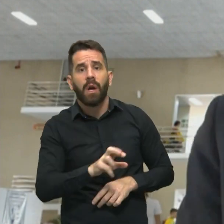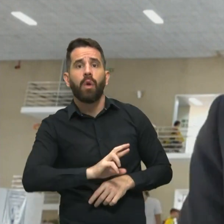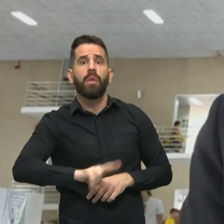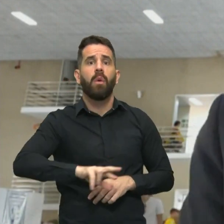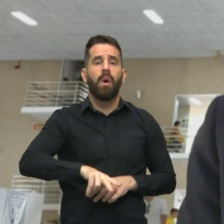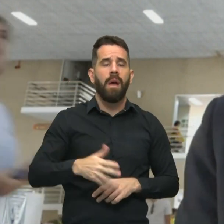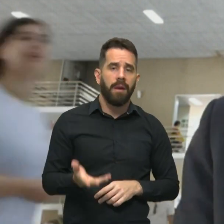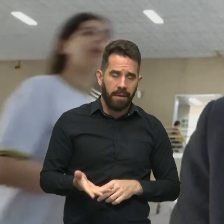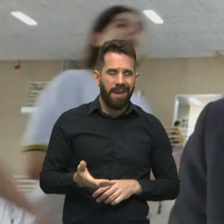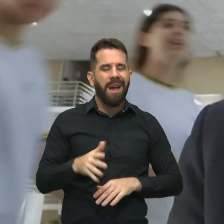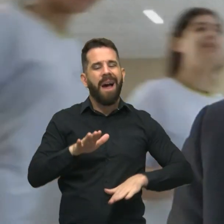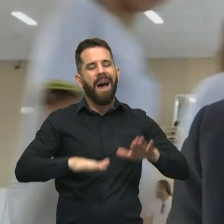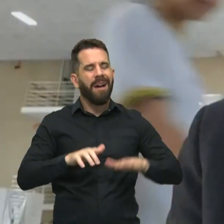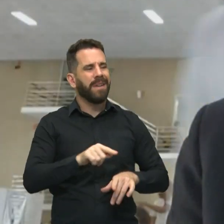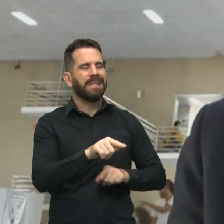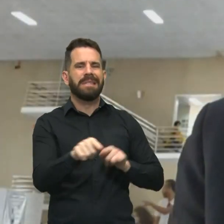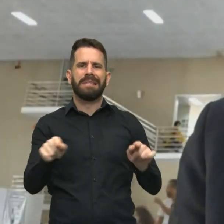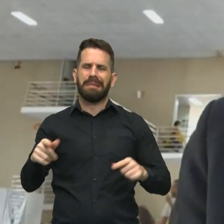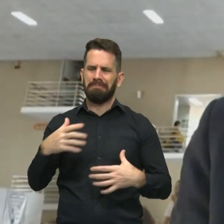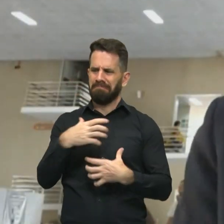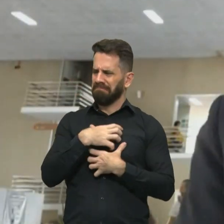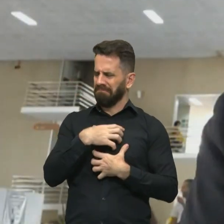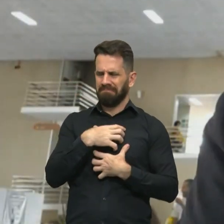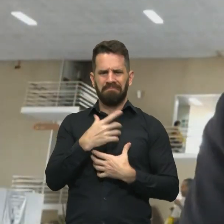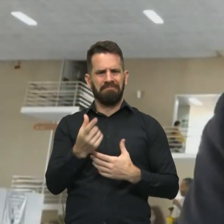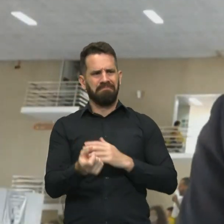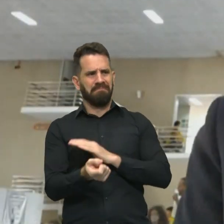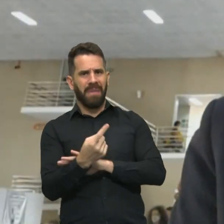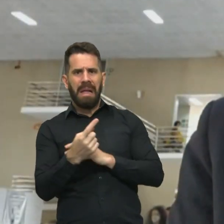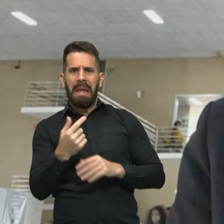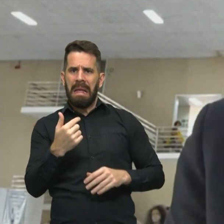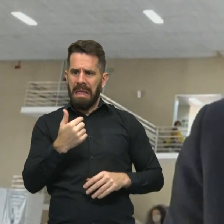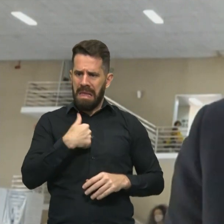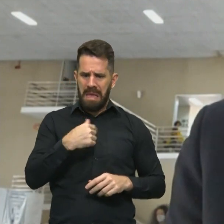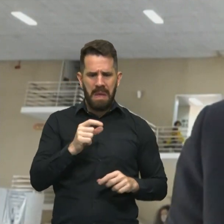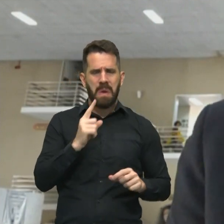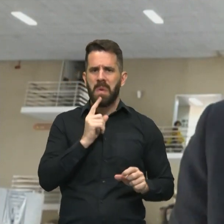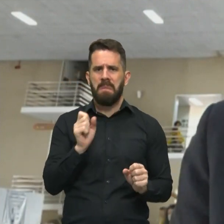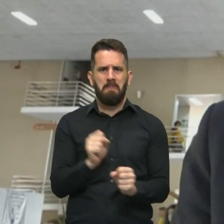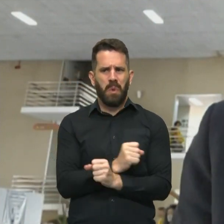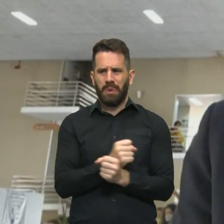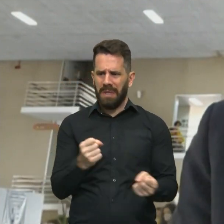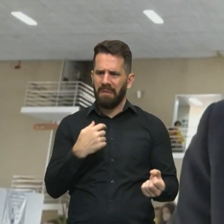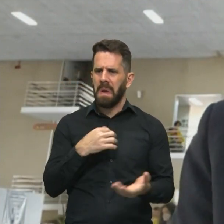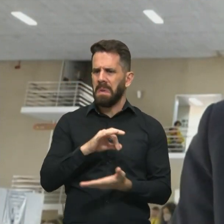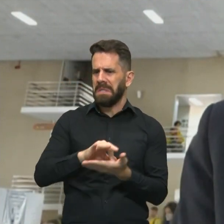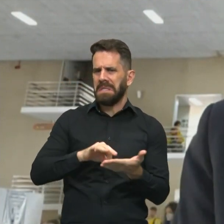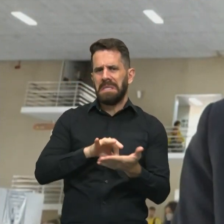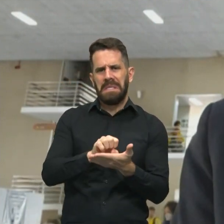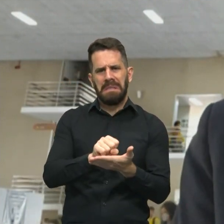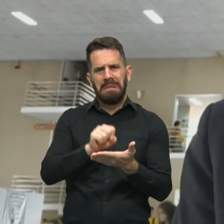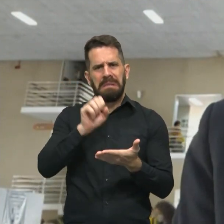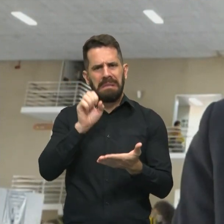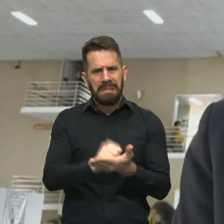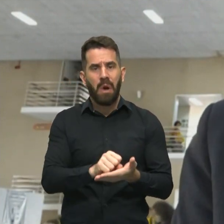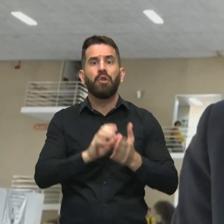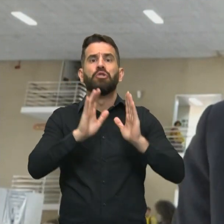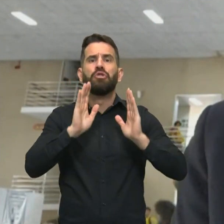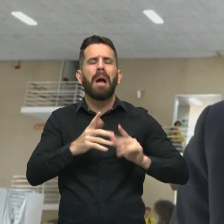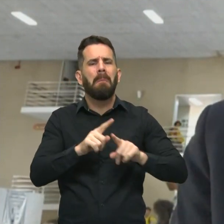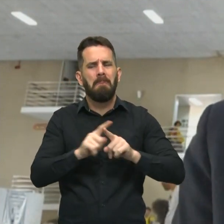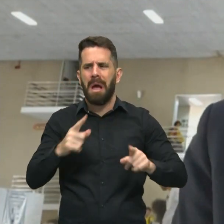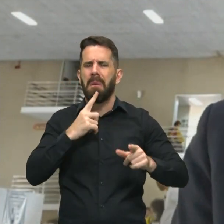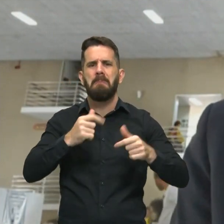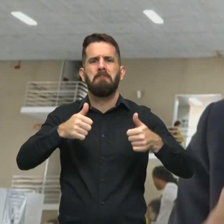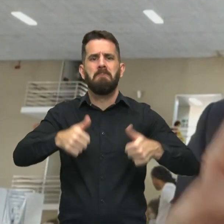ficam contrariadas, sabe? Falam assim, mas é possível, eu me inscrevi, a minha matrícula foi indeferida, mas a gente tem que entender o seguinte, se foi indeferida, é porque você